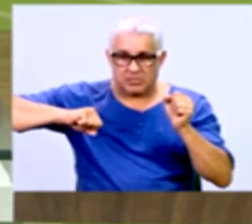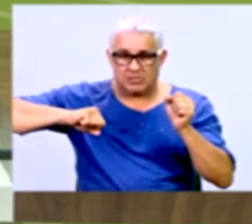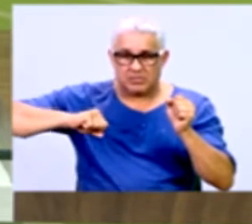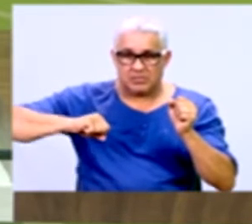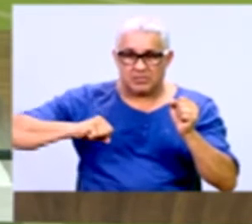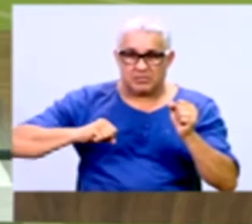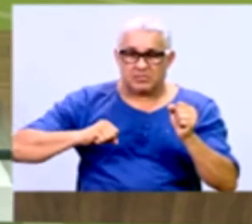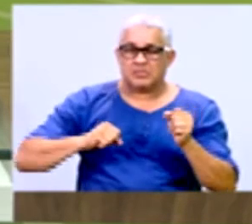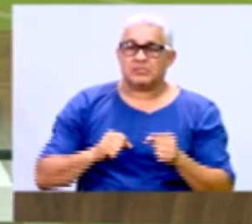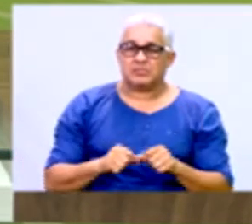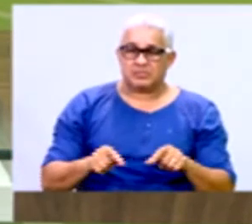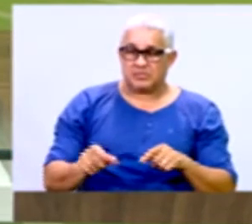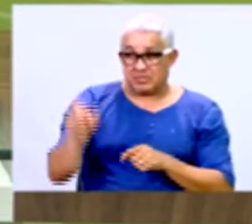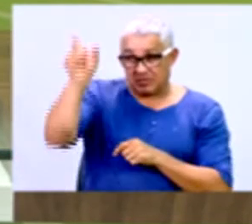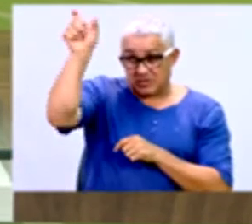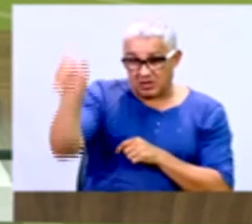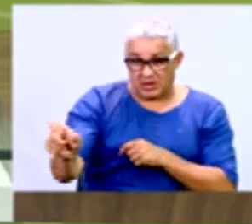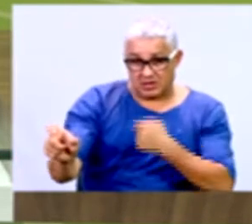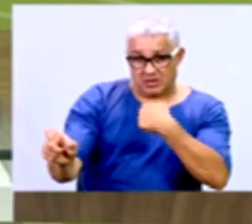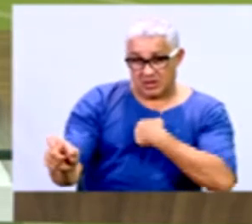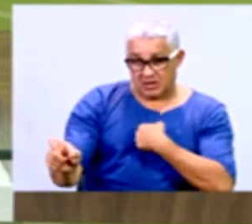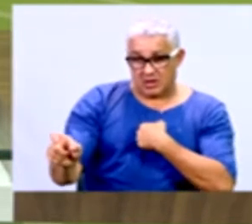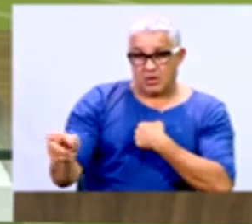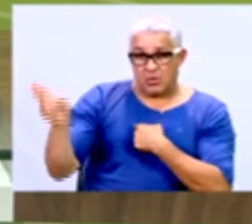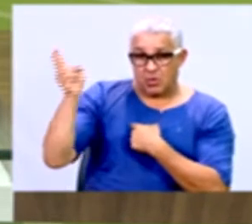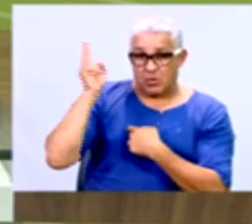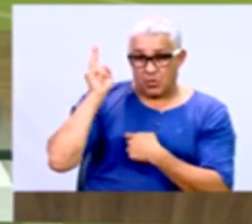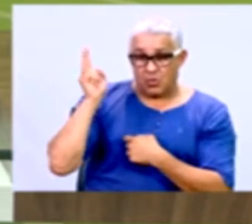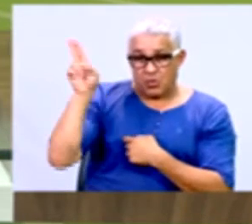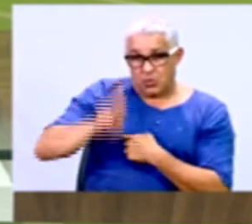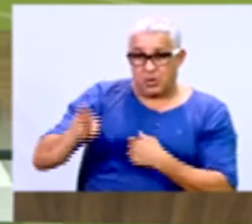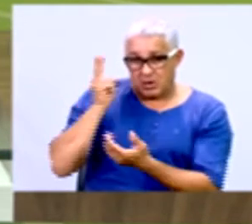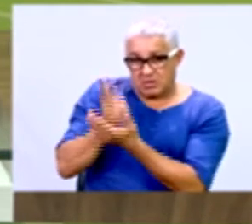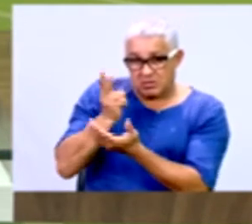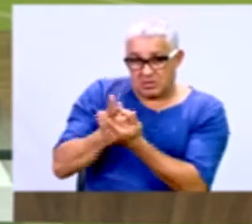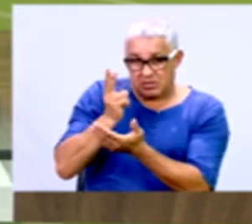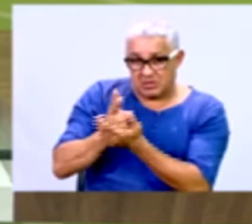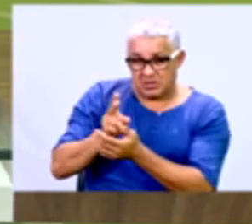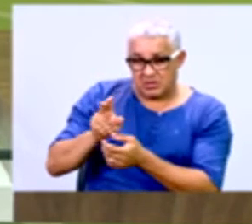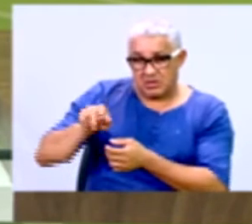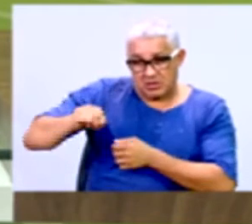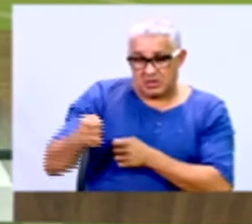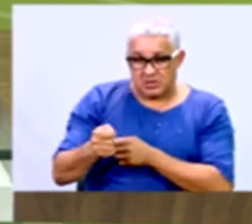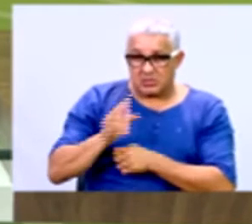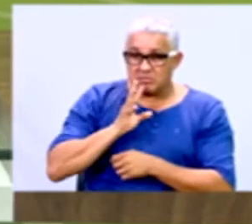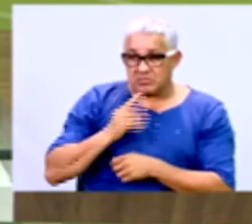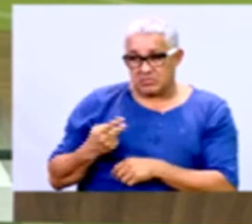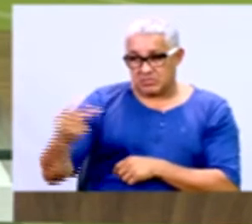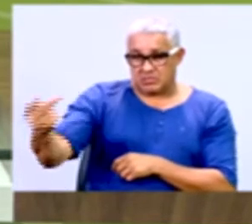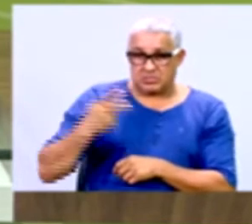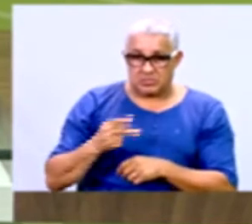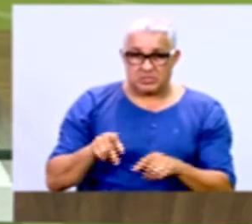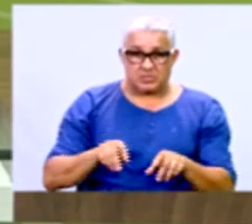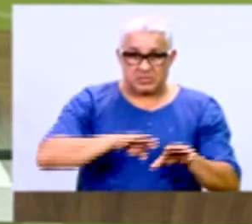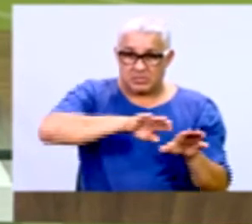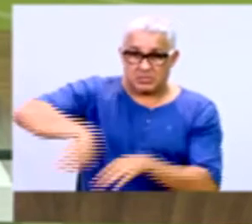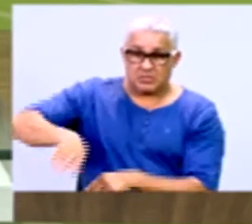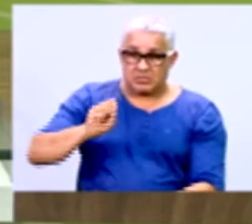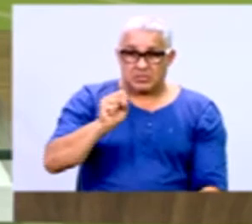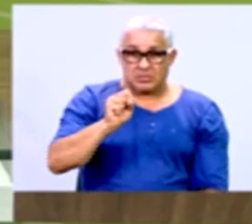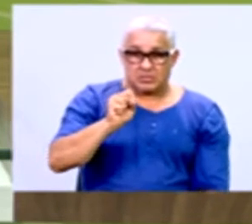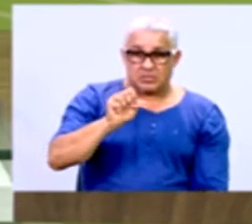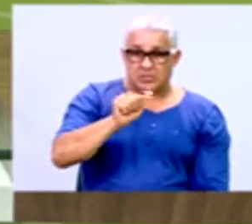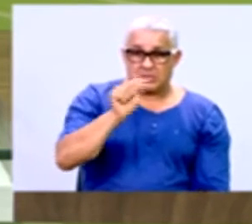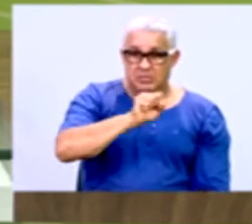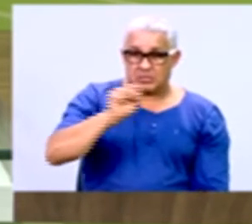tanto o remetente quanto o destinatário deveriam ter o conhecimento dessa chave. Já a criptografia assimétrica utiliza